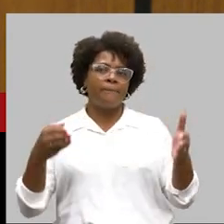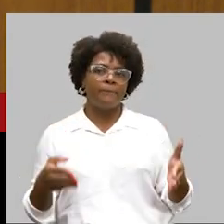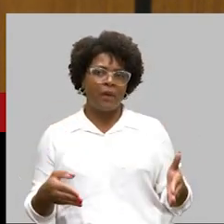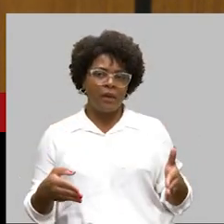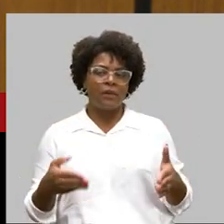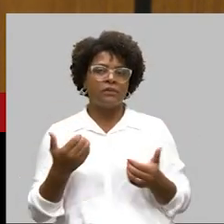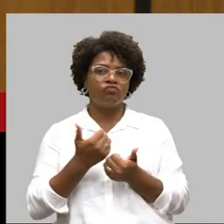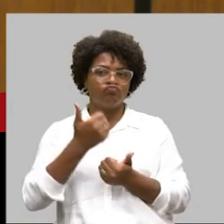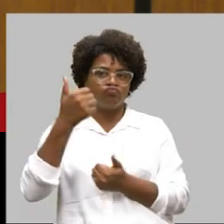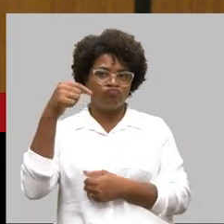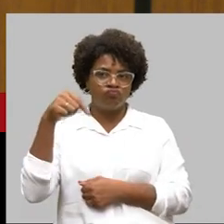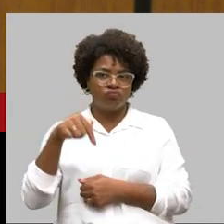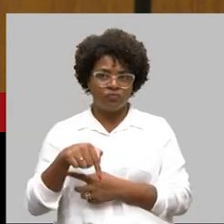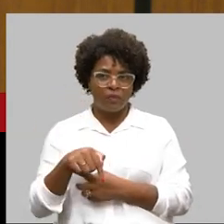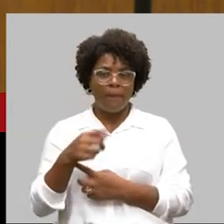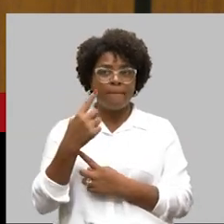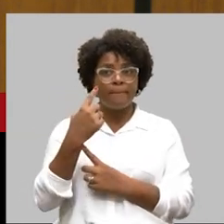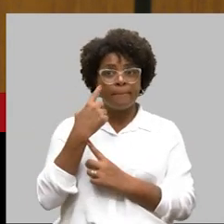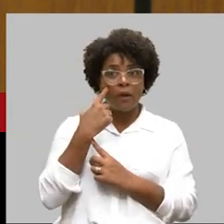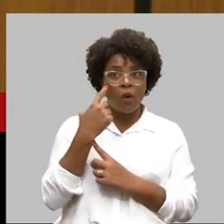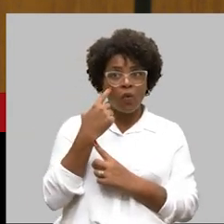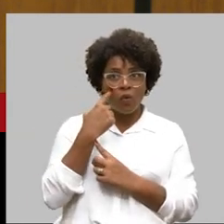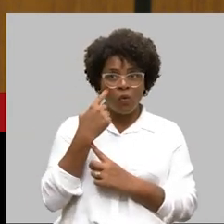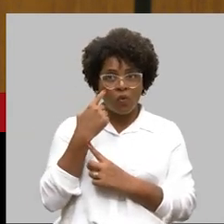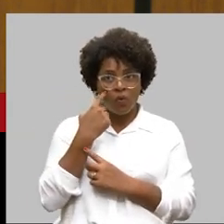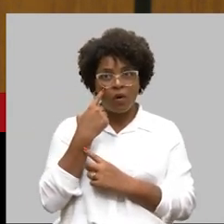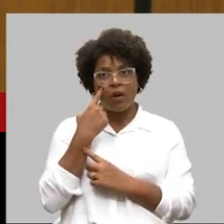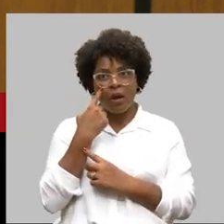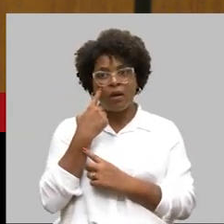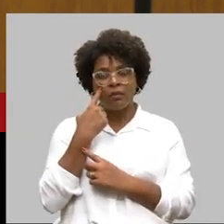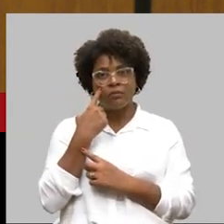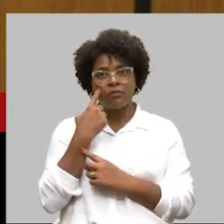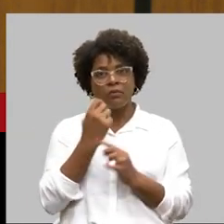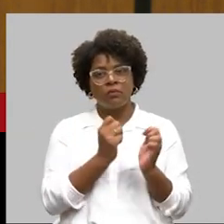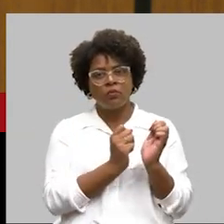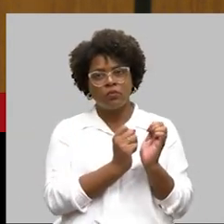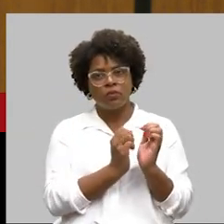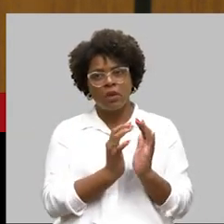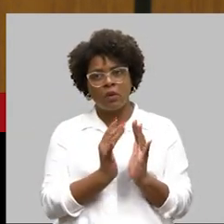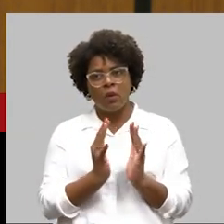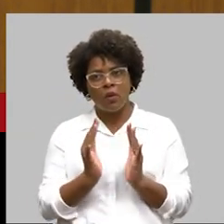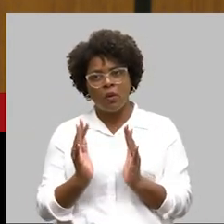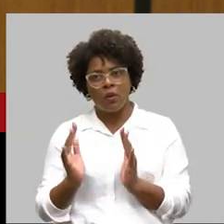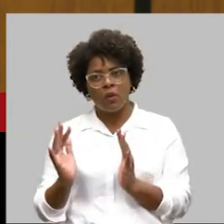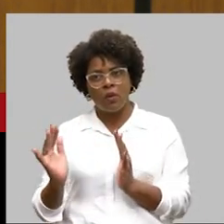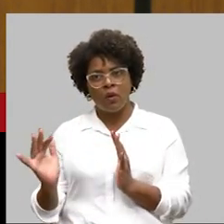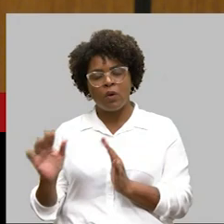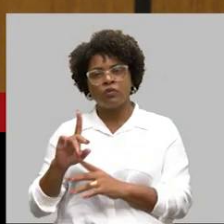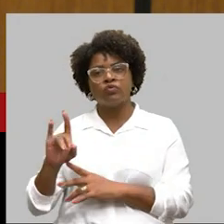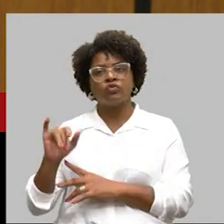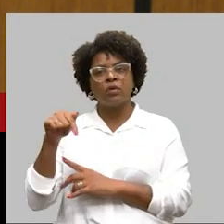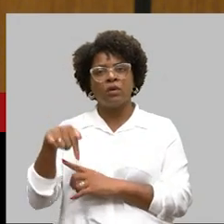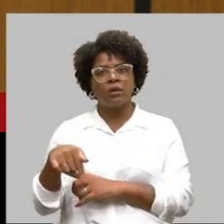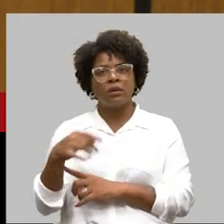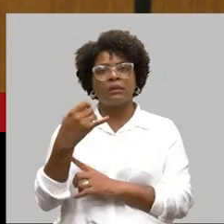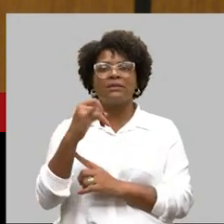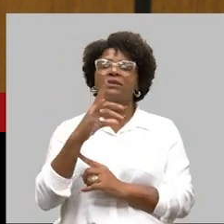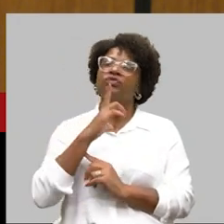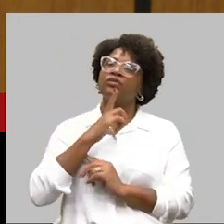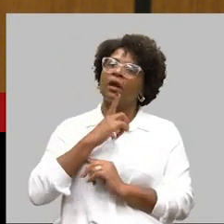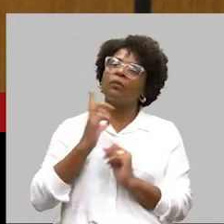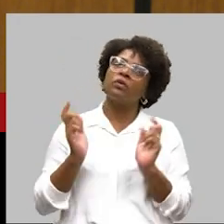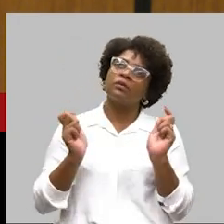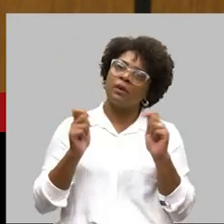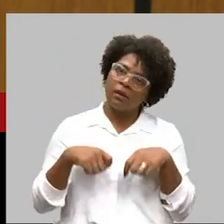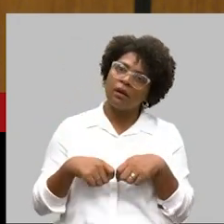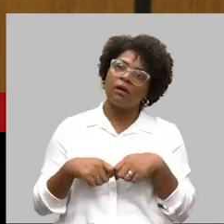trabalhos para verificar no ao longo do nosso dia se haveria a possibilidade